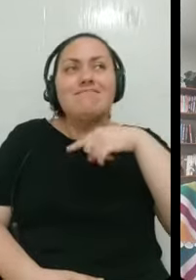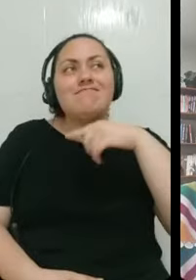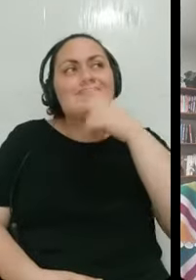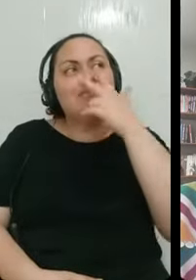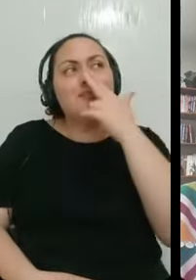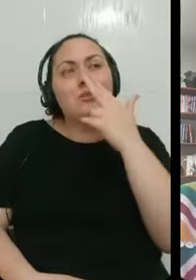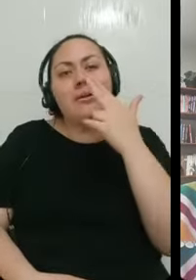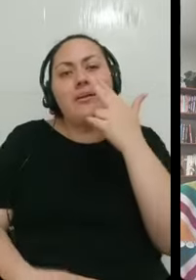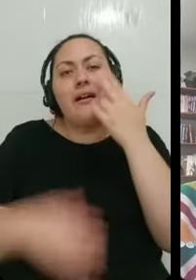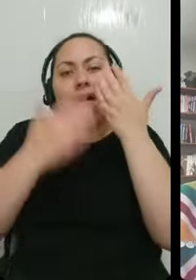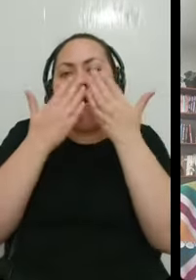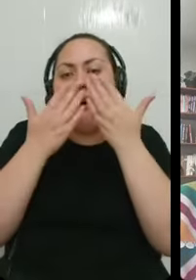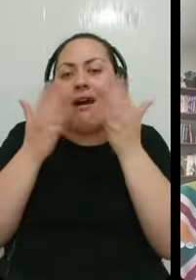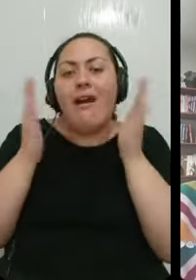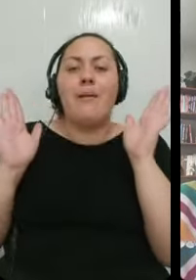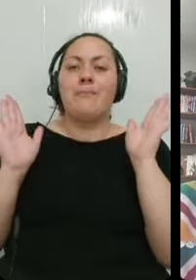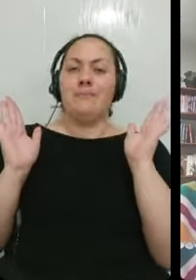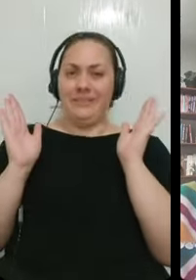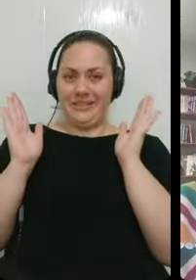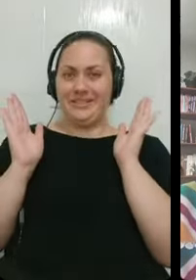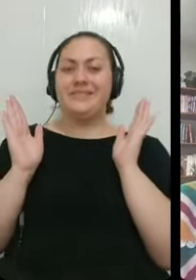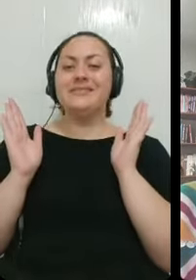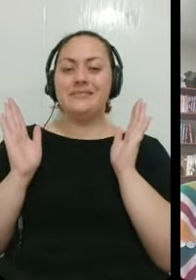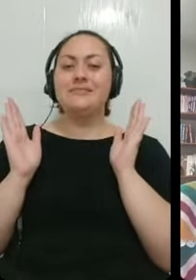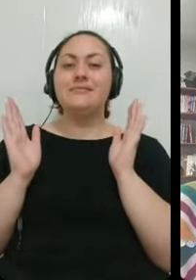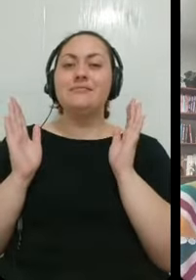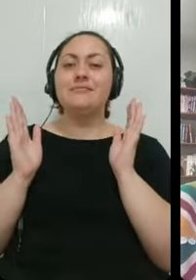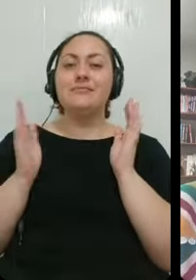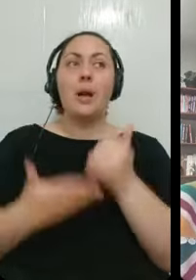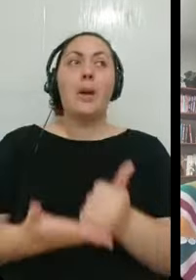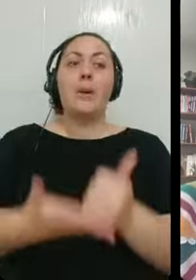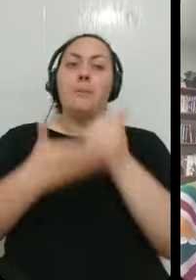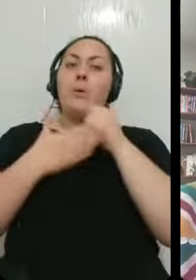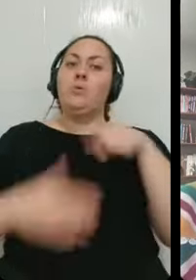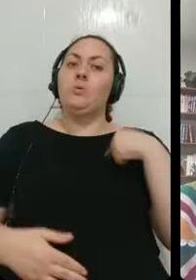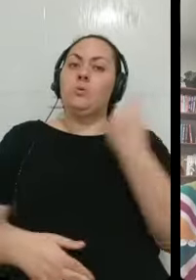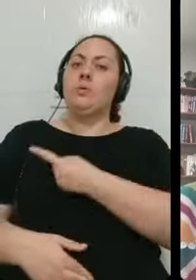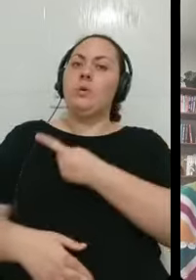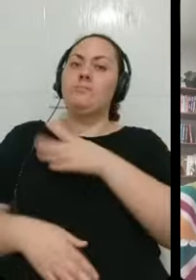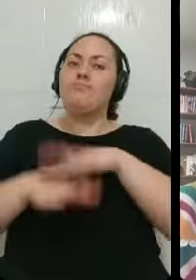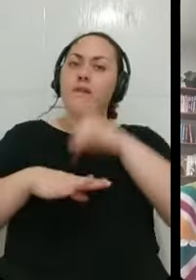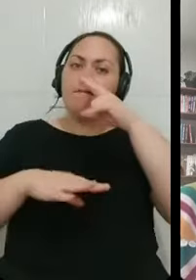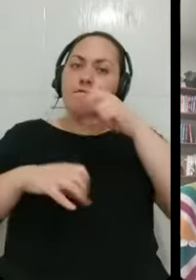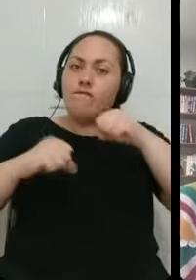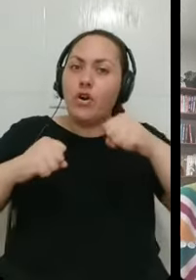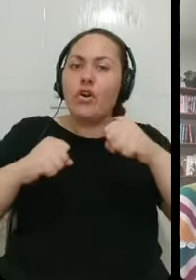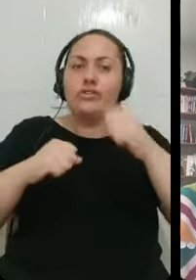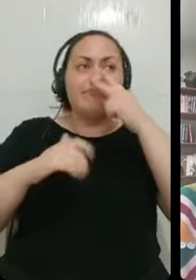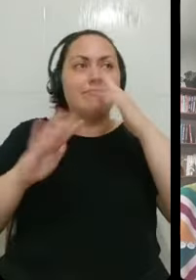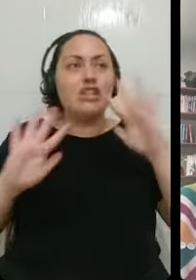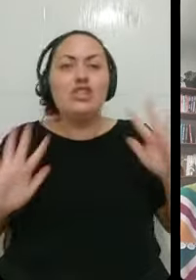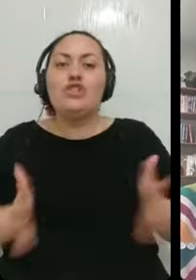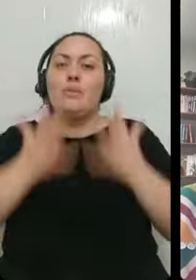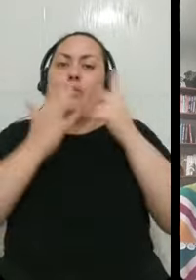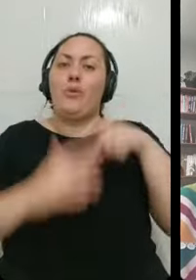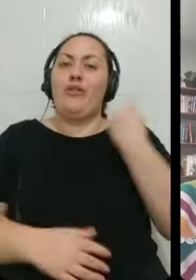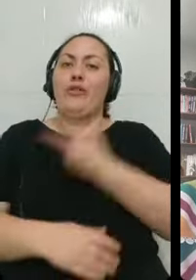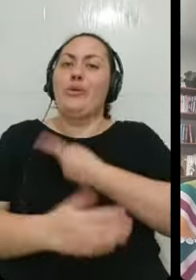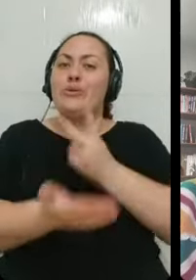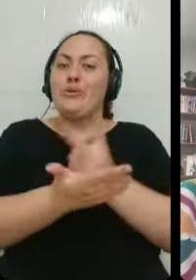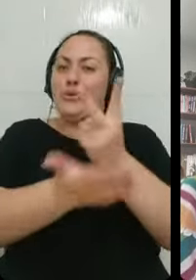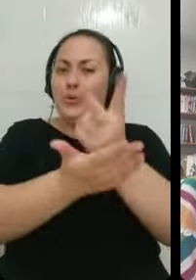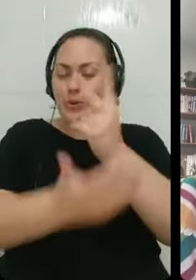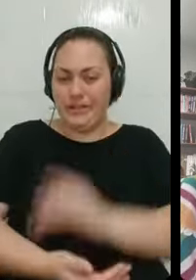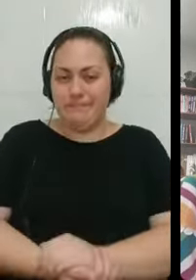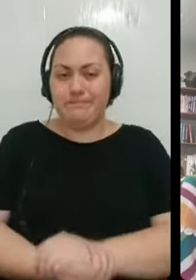ampliando, e vai nos fortalecendo, assim, né? Vai nos estimulando para a gente dar continuidade, né? A